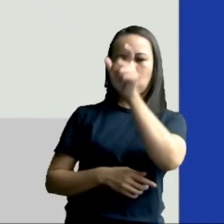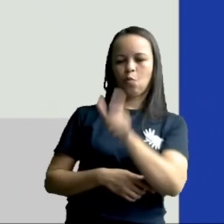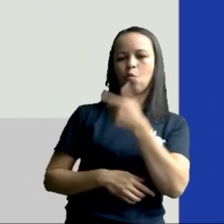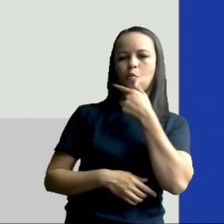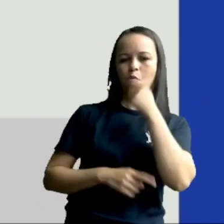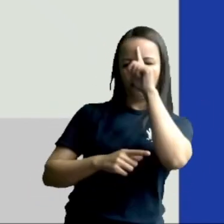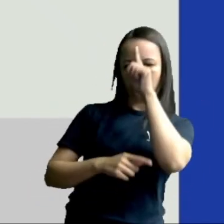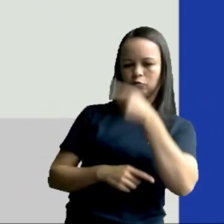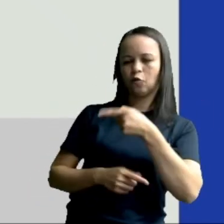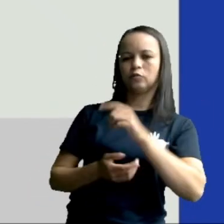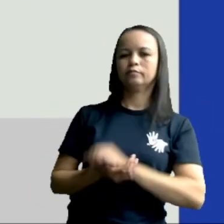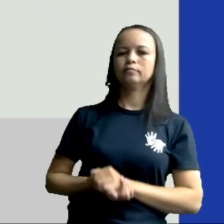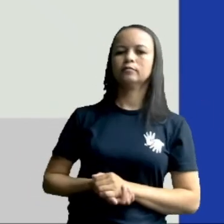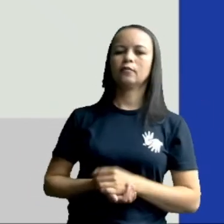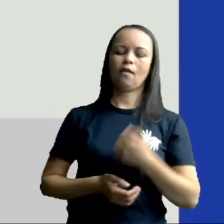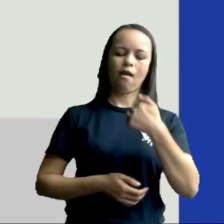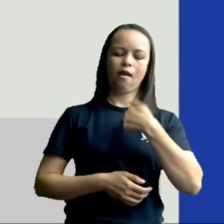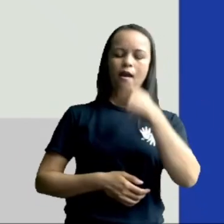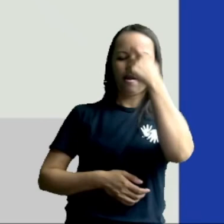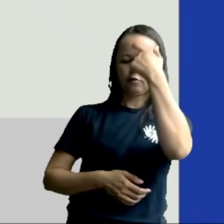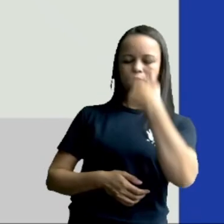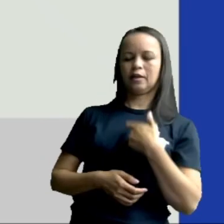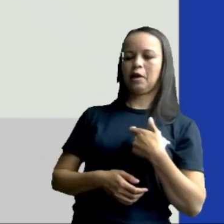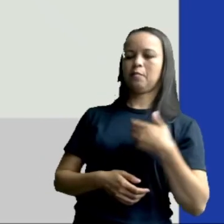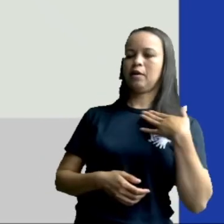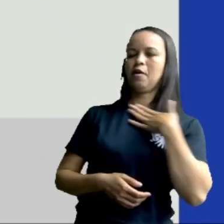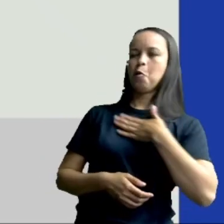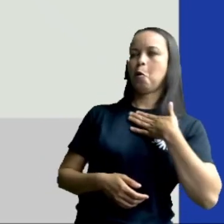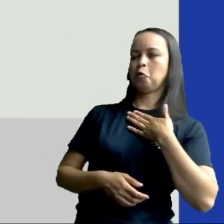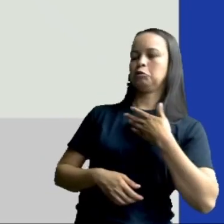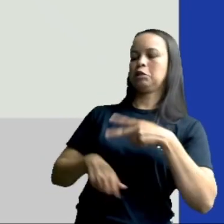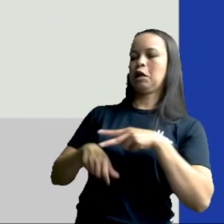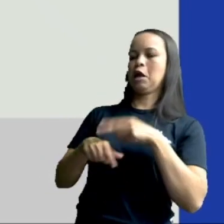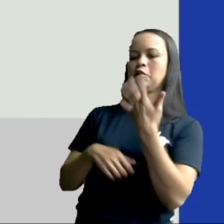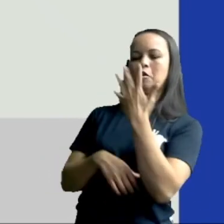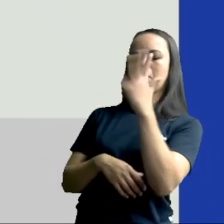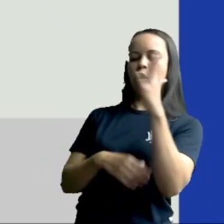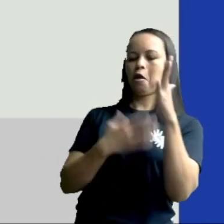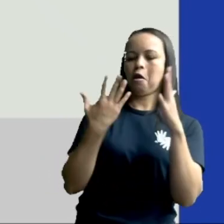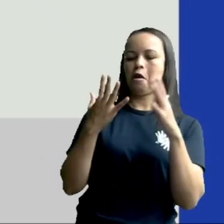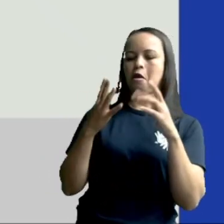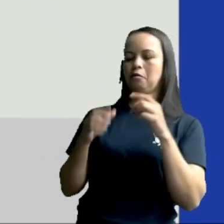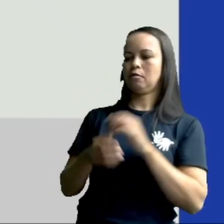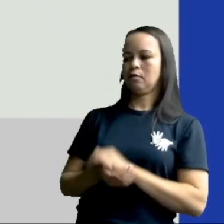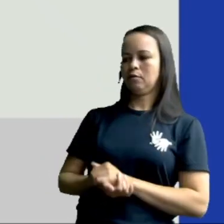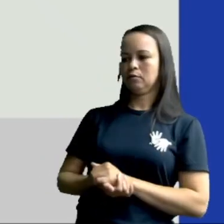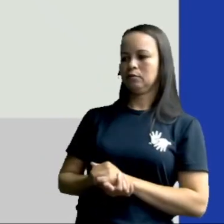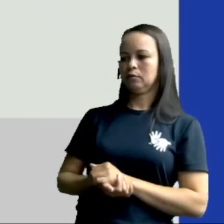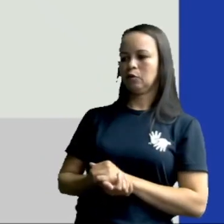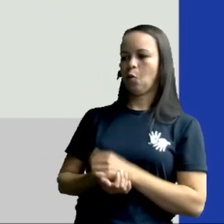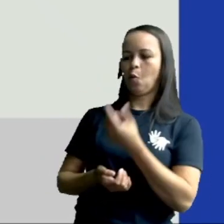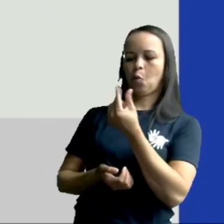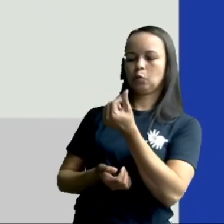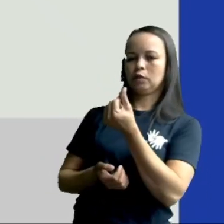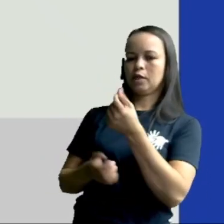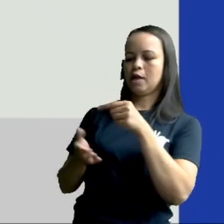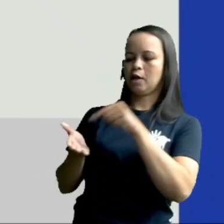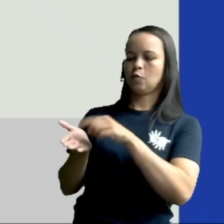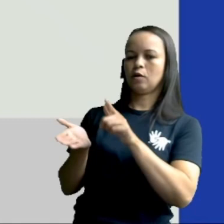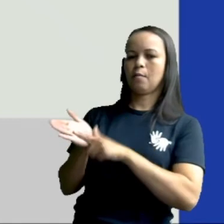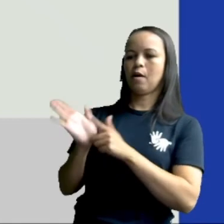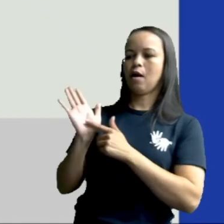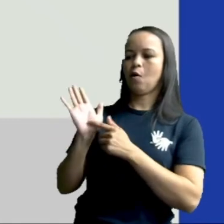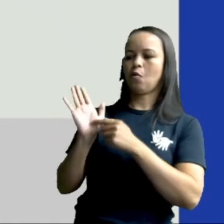provavelmente, né? Eu sempre gostei de verde. Olha aí, ó, com o dinheiro na mão, porém destruindo a natureza.